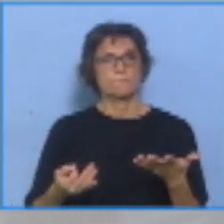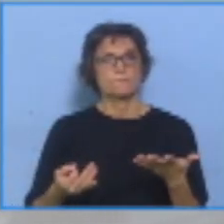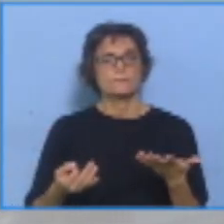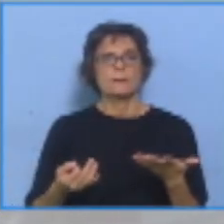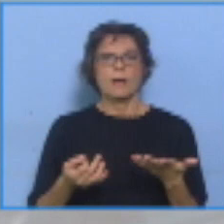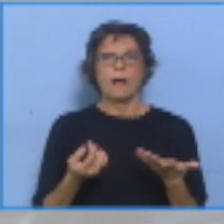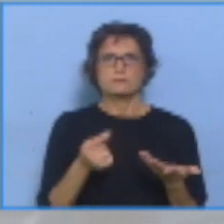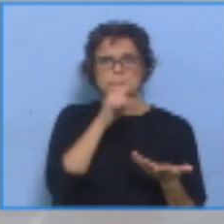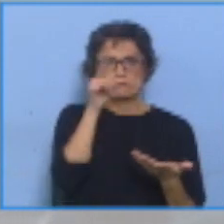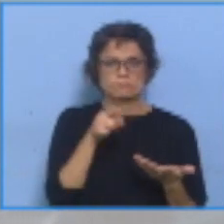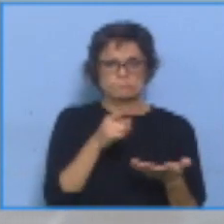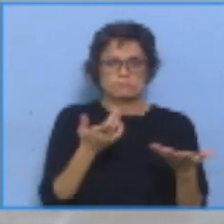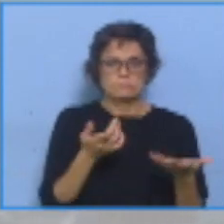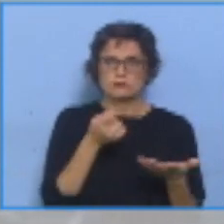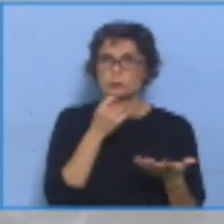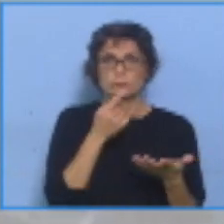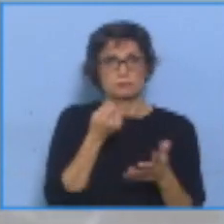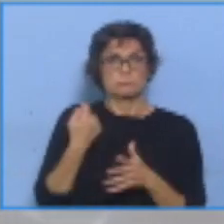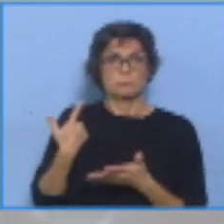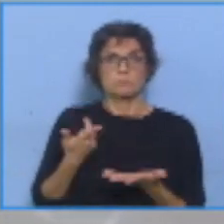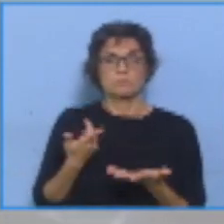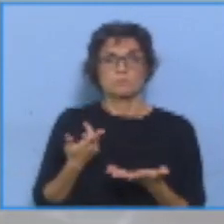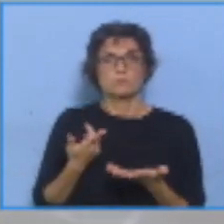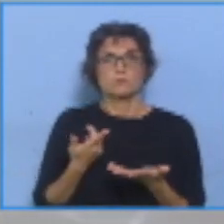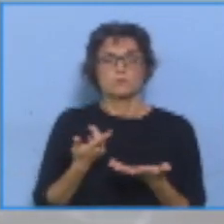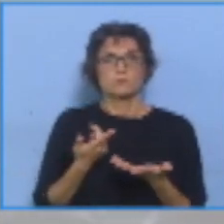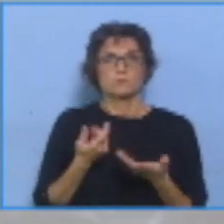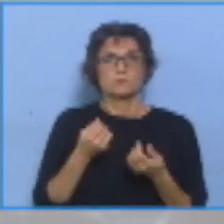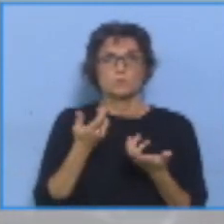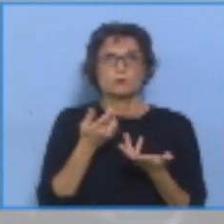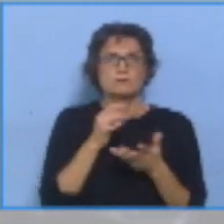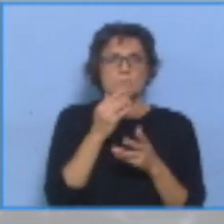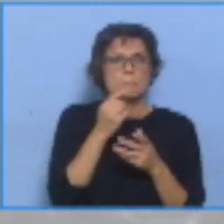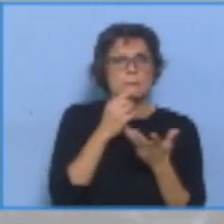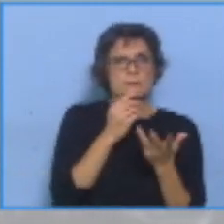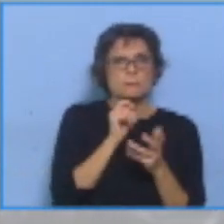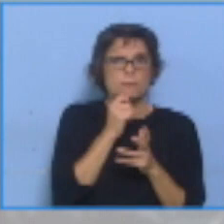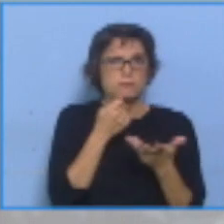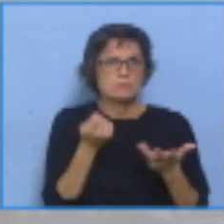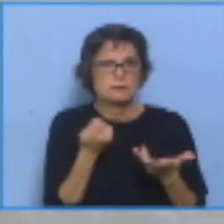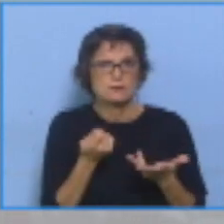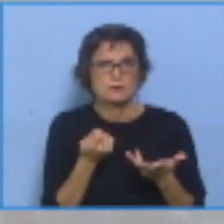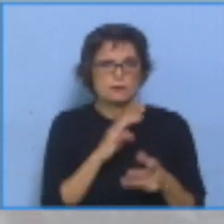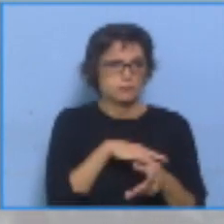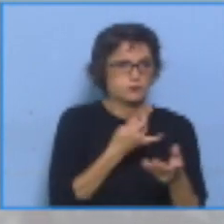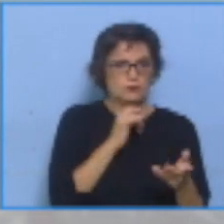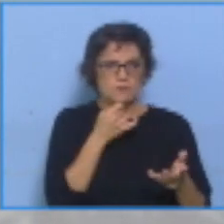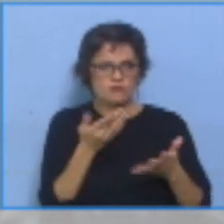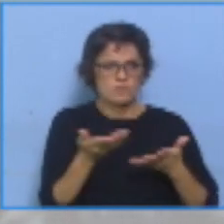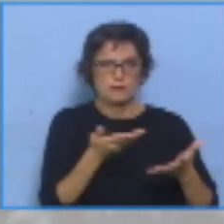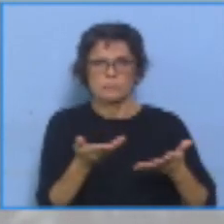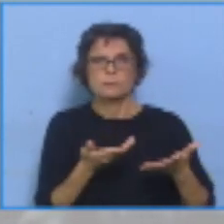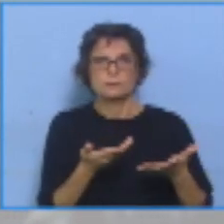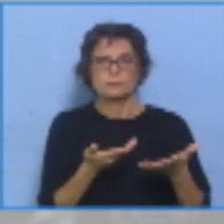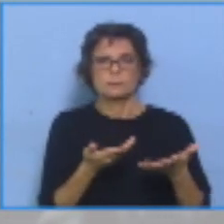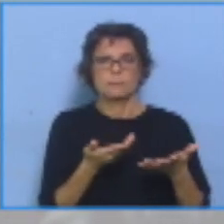esta interrogação que falava há pouco, da transcendência, do mistério, do problema, esta aspiração que a